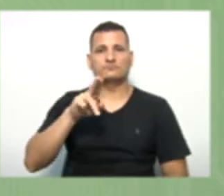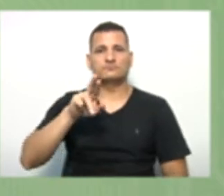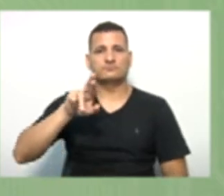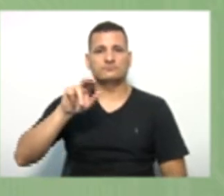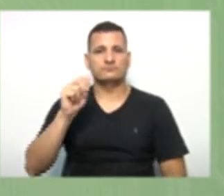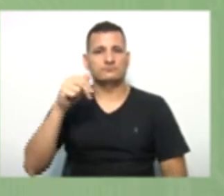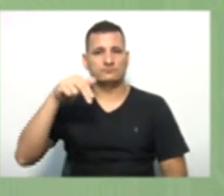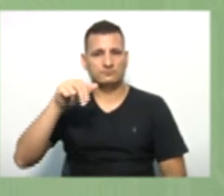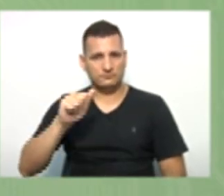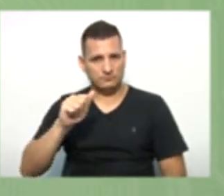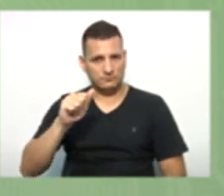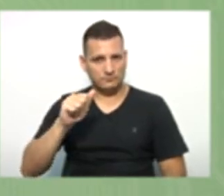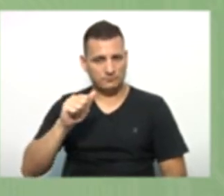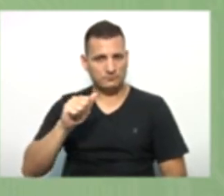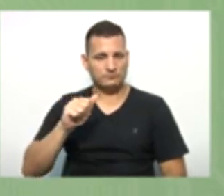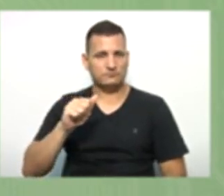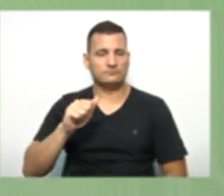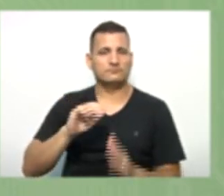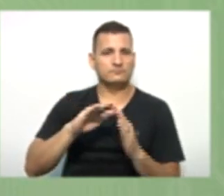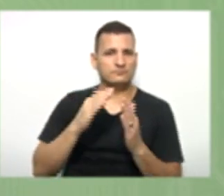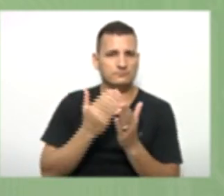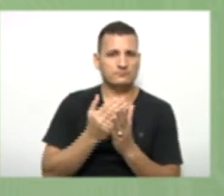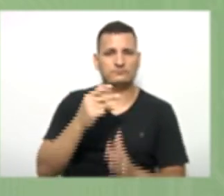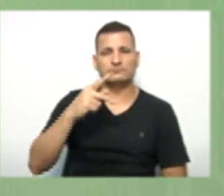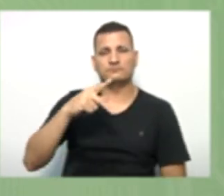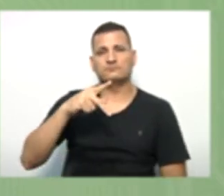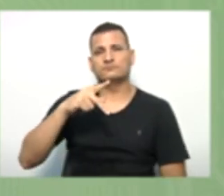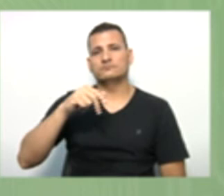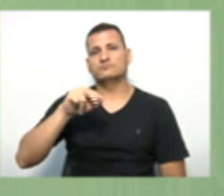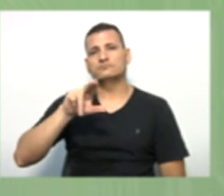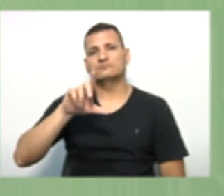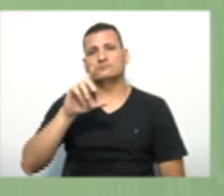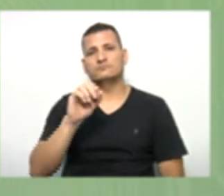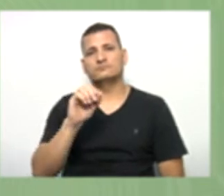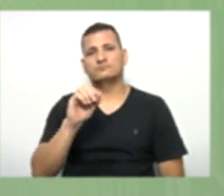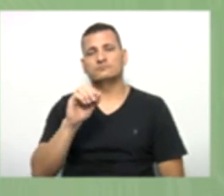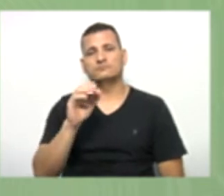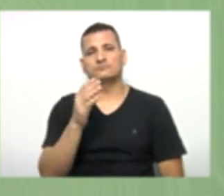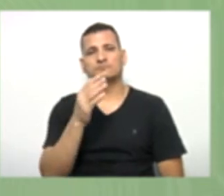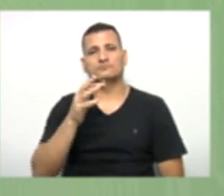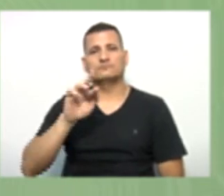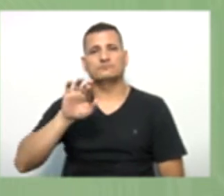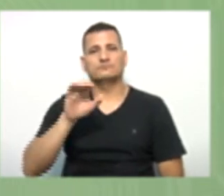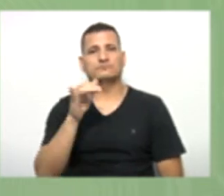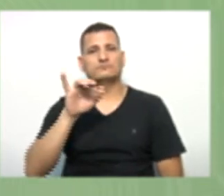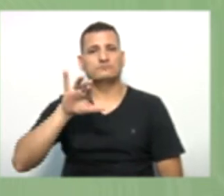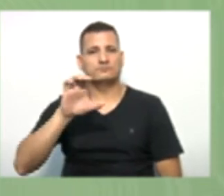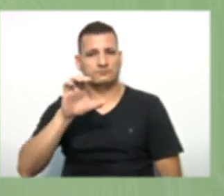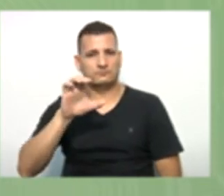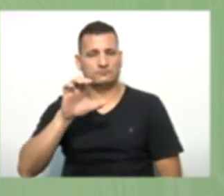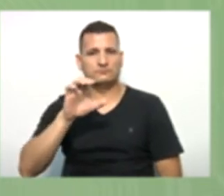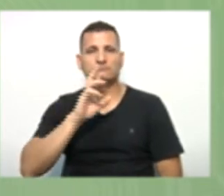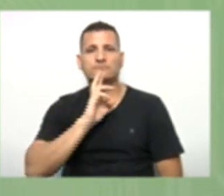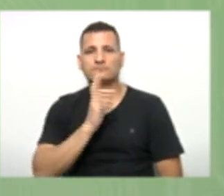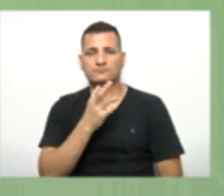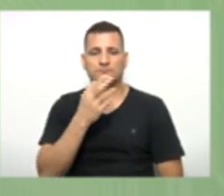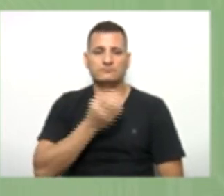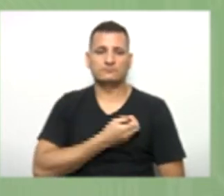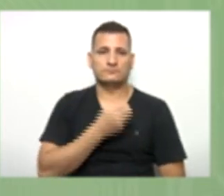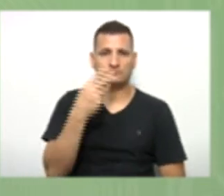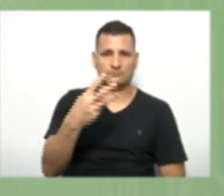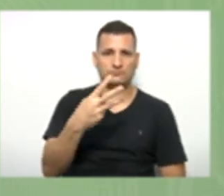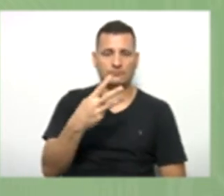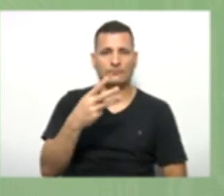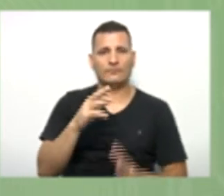aula. Os alunos da escola Paulo Freire disseram que a letra E é número 3. E os alunos da escola